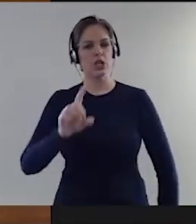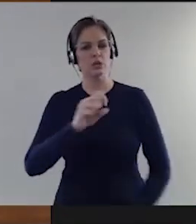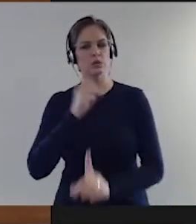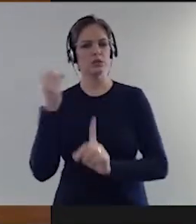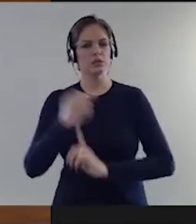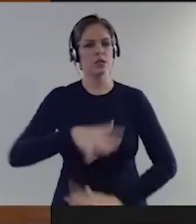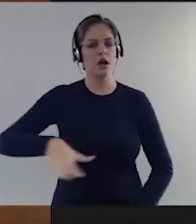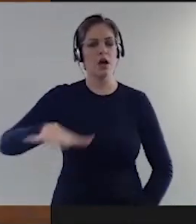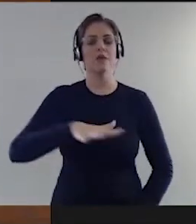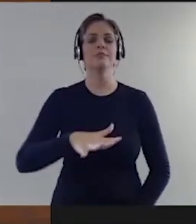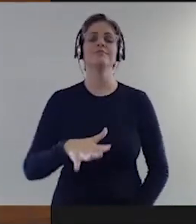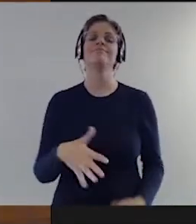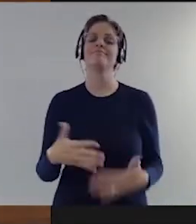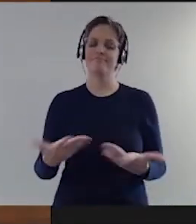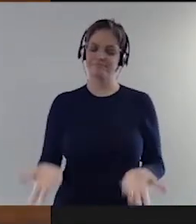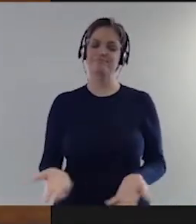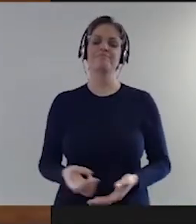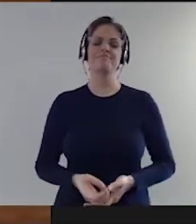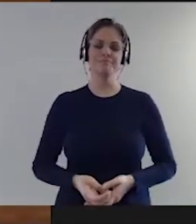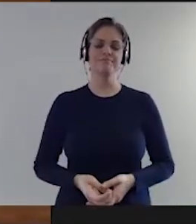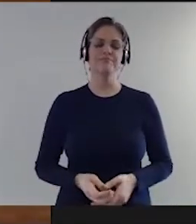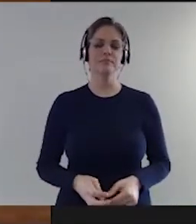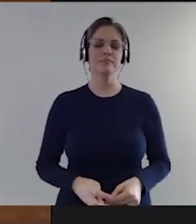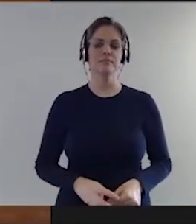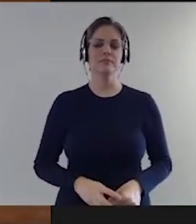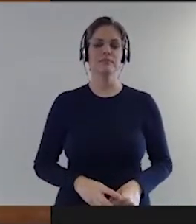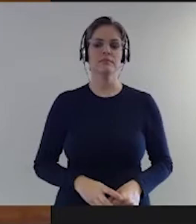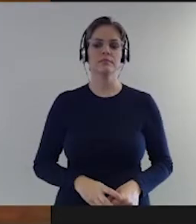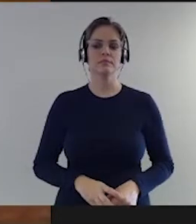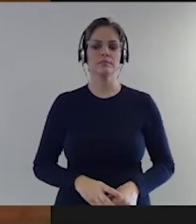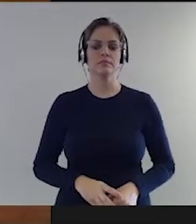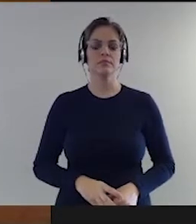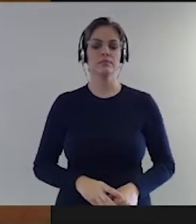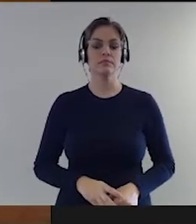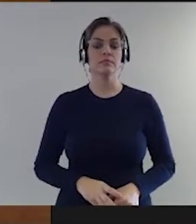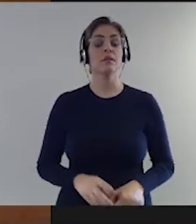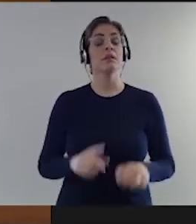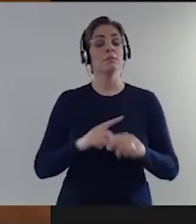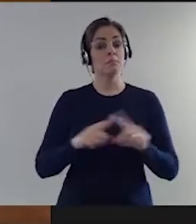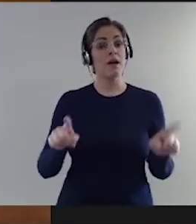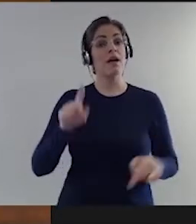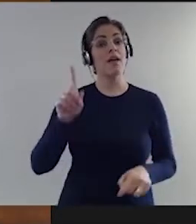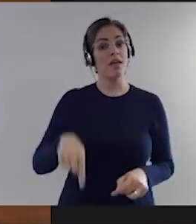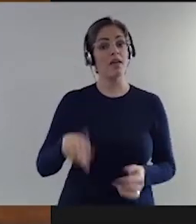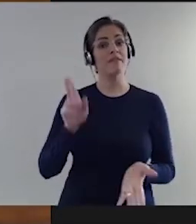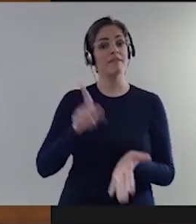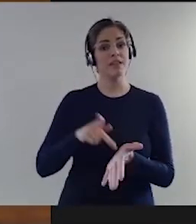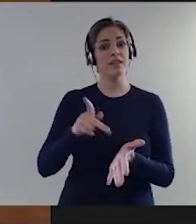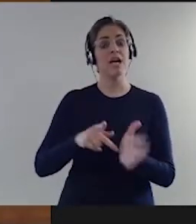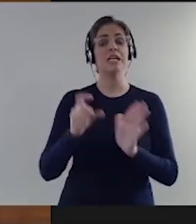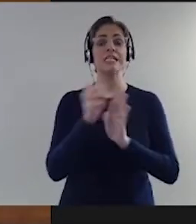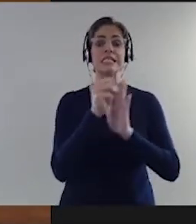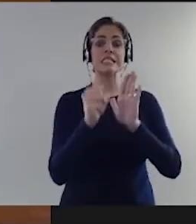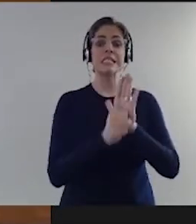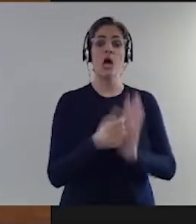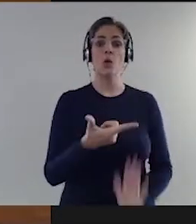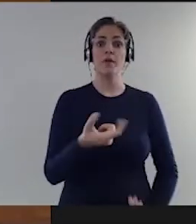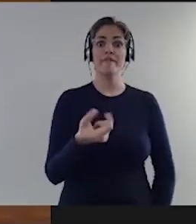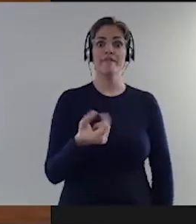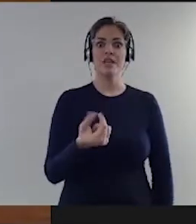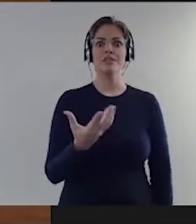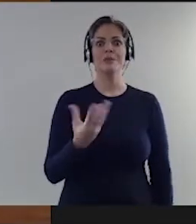também é verdade, como sublinhado na conferência que me antecedeu, que o século XX foi um século de grandes